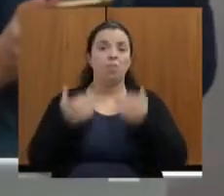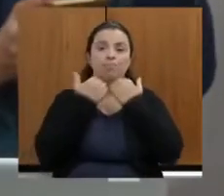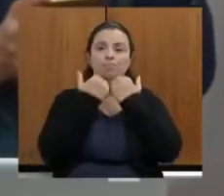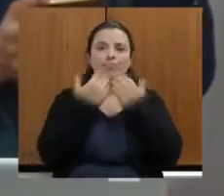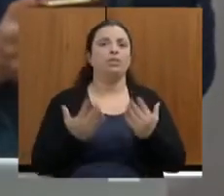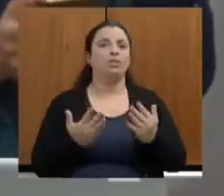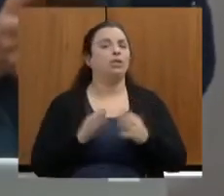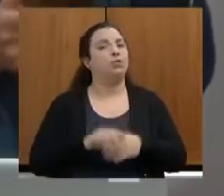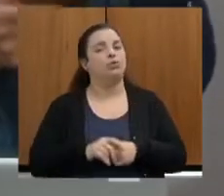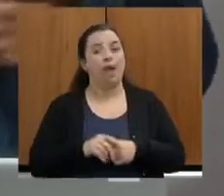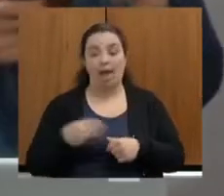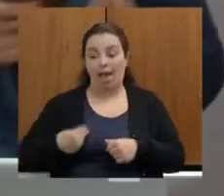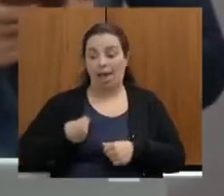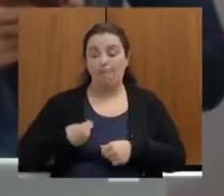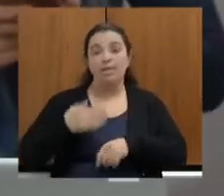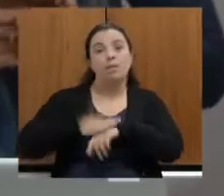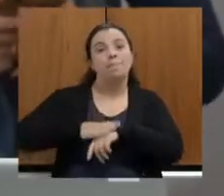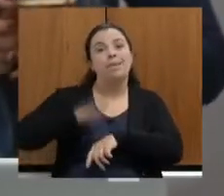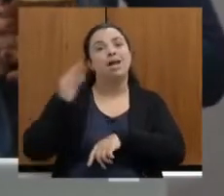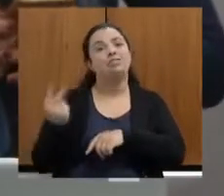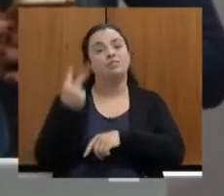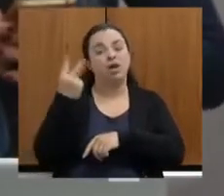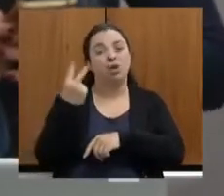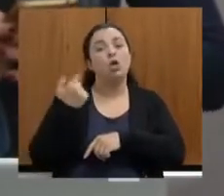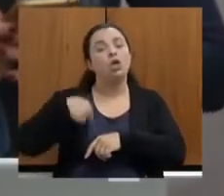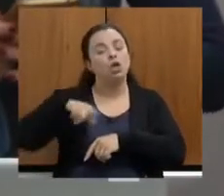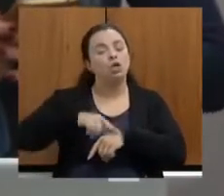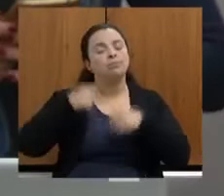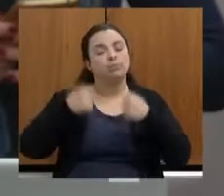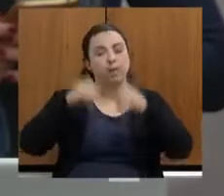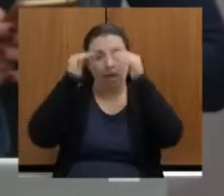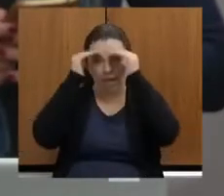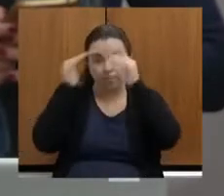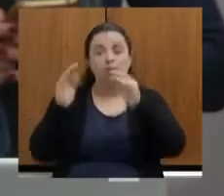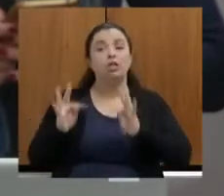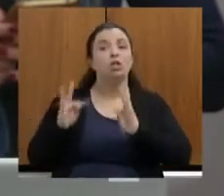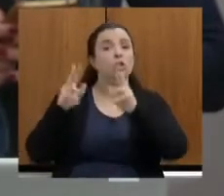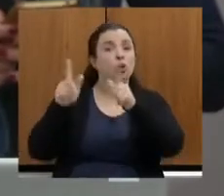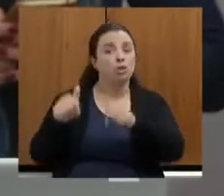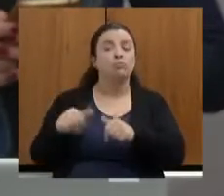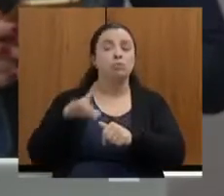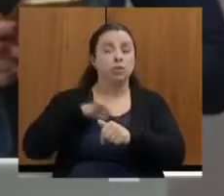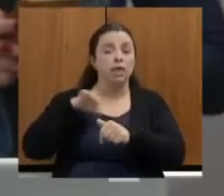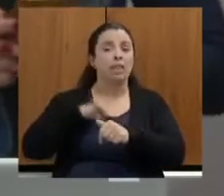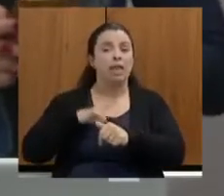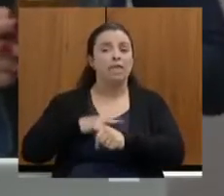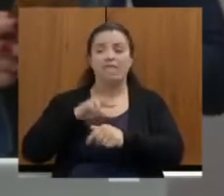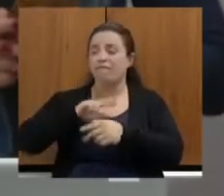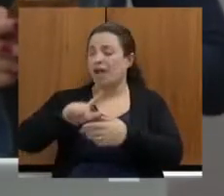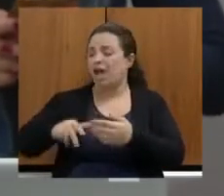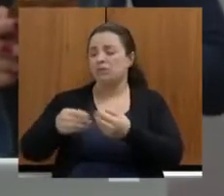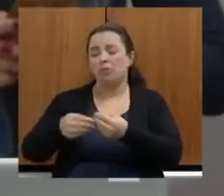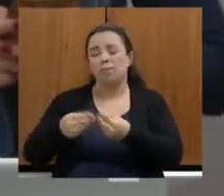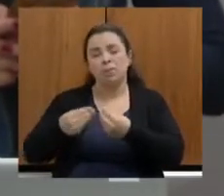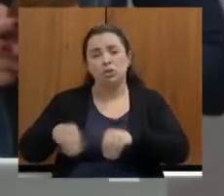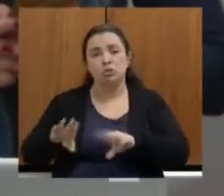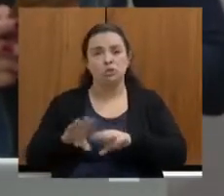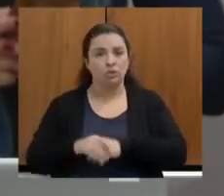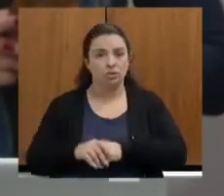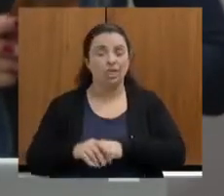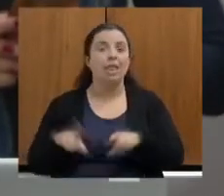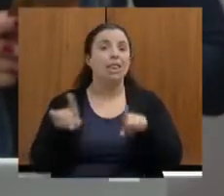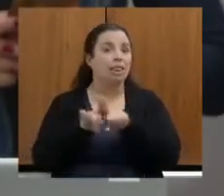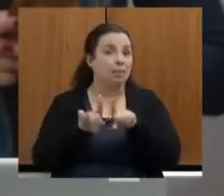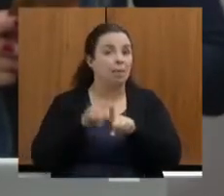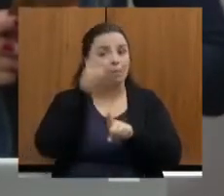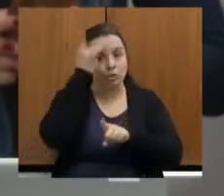a vida vale mais e nós devemos respeito a todos que foram impactados e a todos que morreram no dia